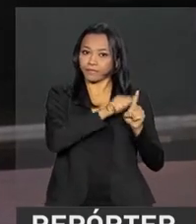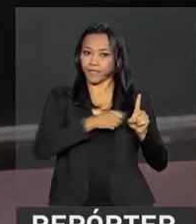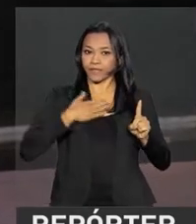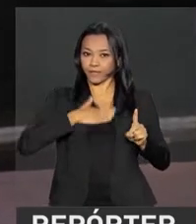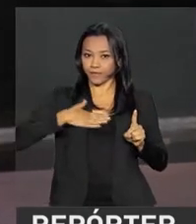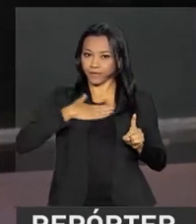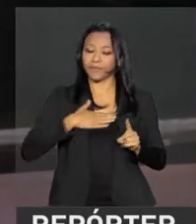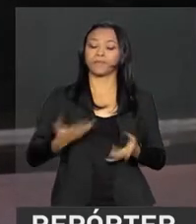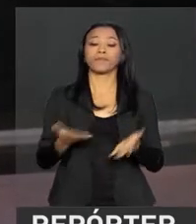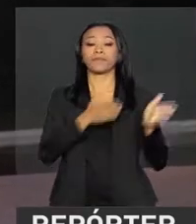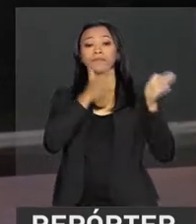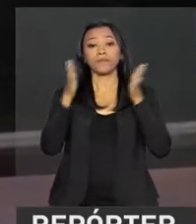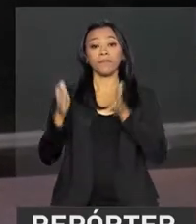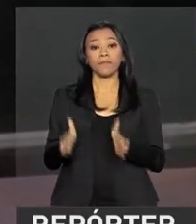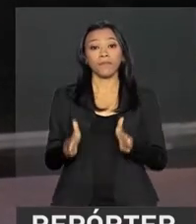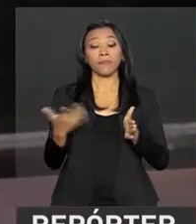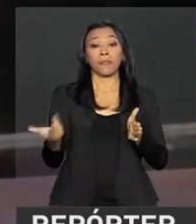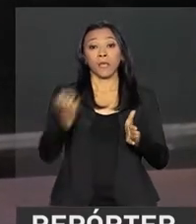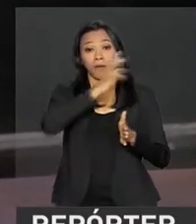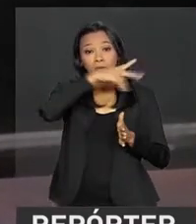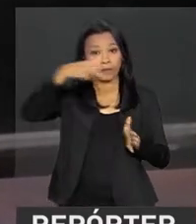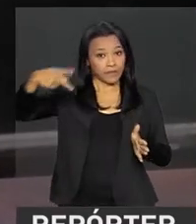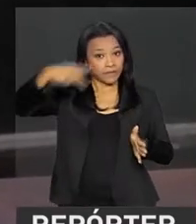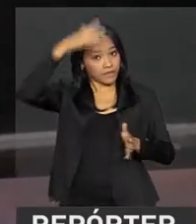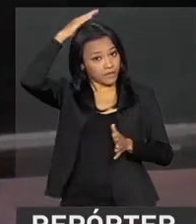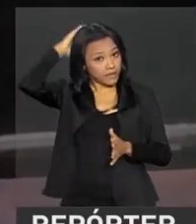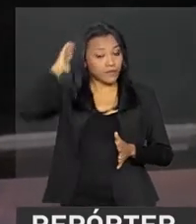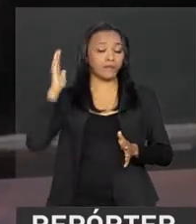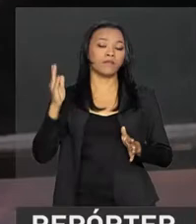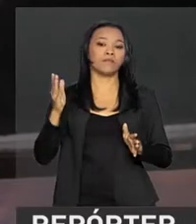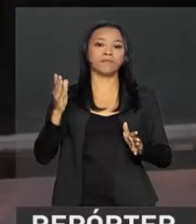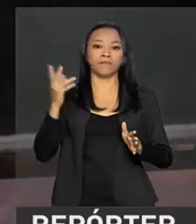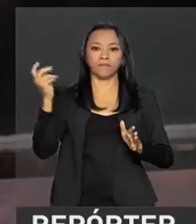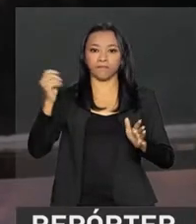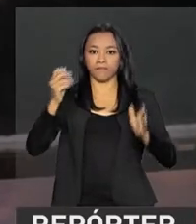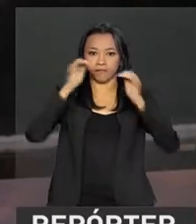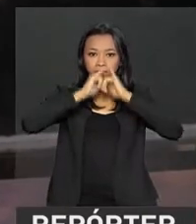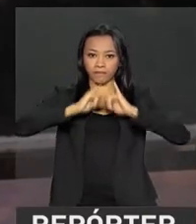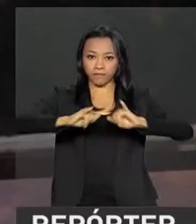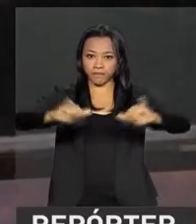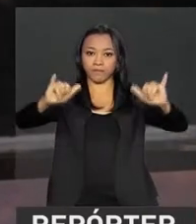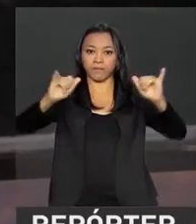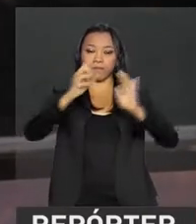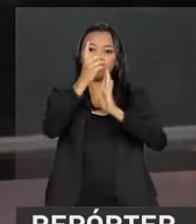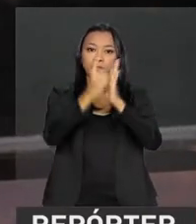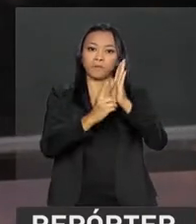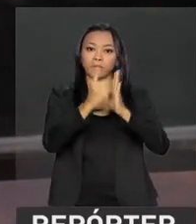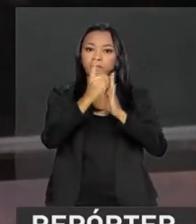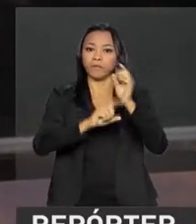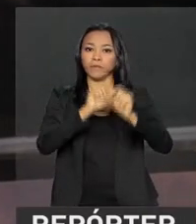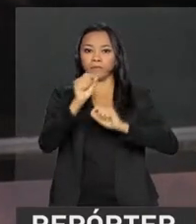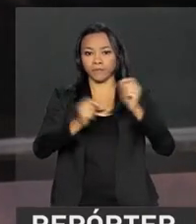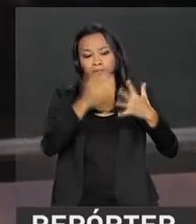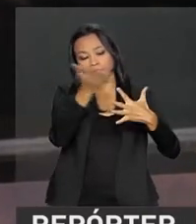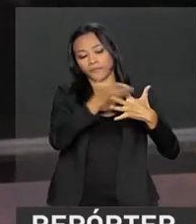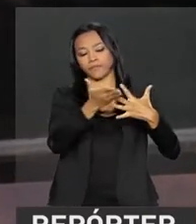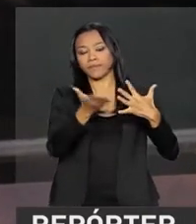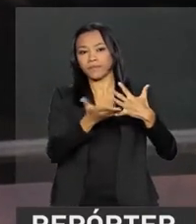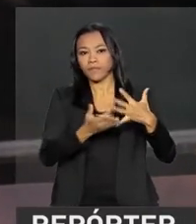o presidente michel temer sancionou o projeto que prevê o parcelamento das dívidas previdenciárias